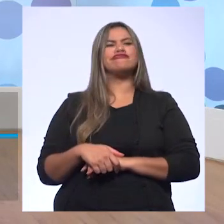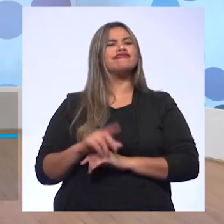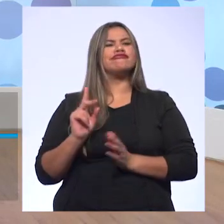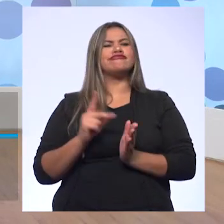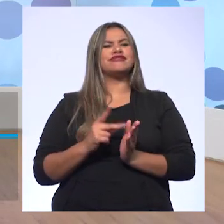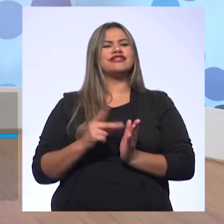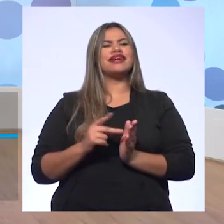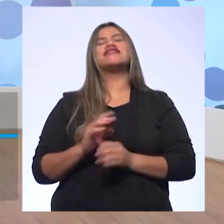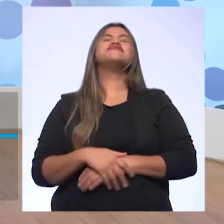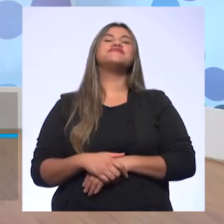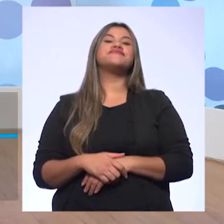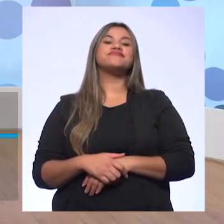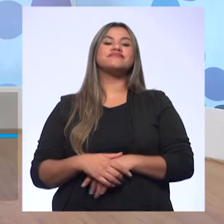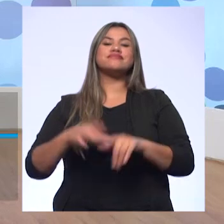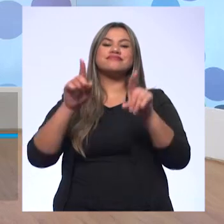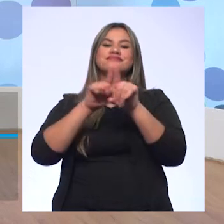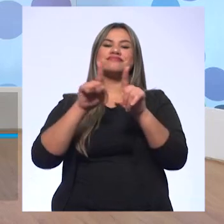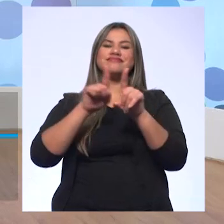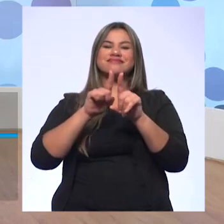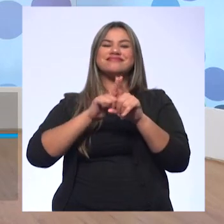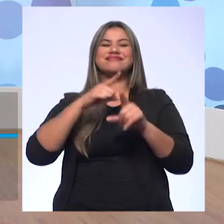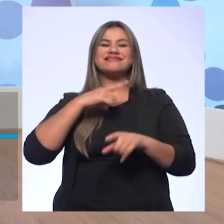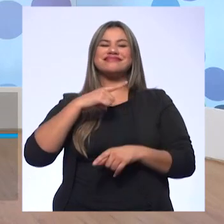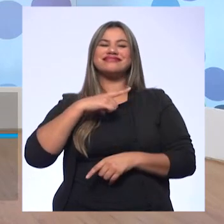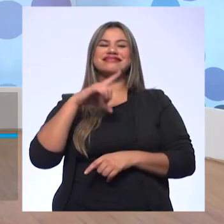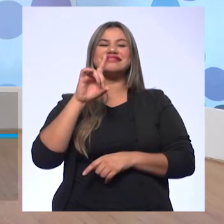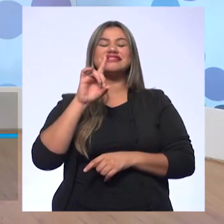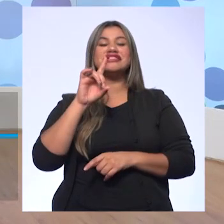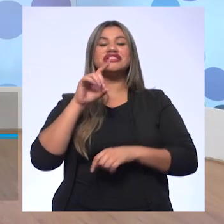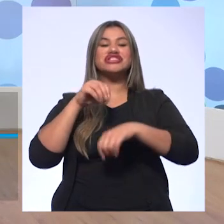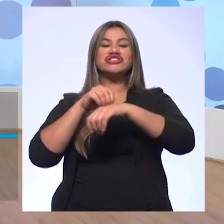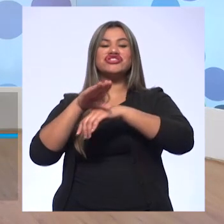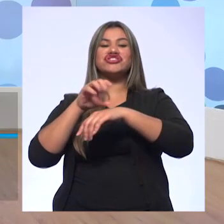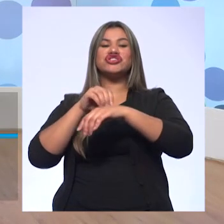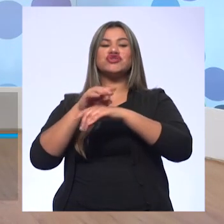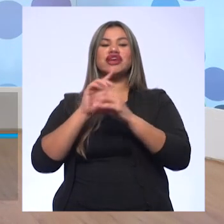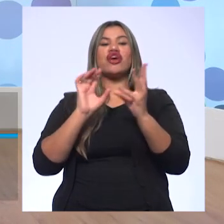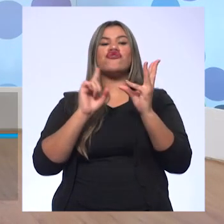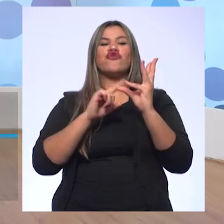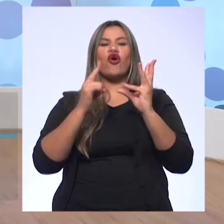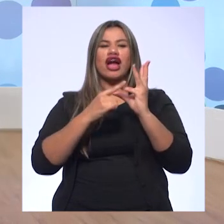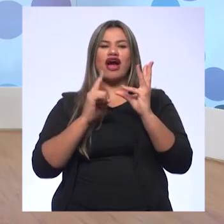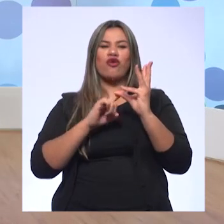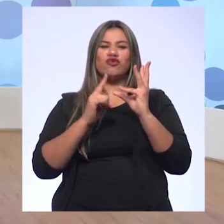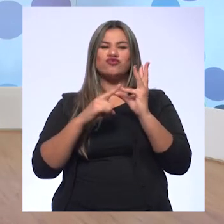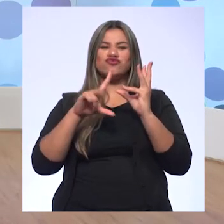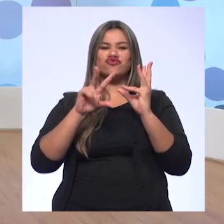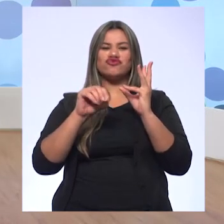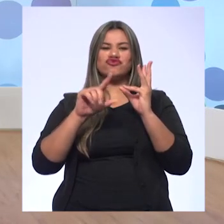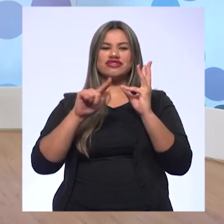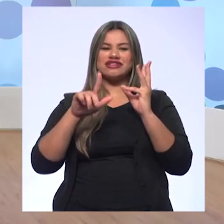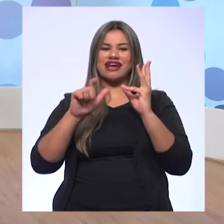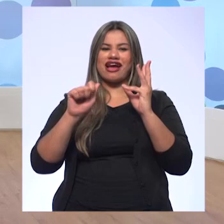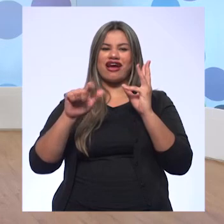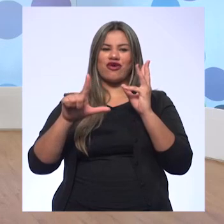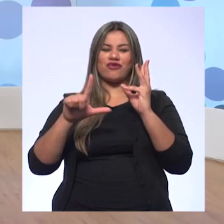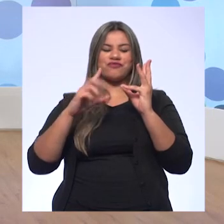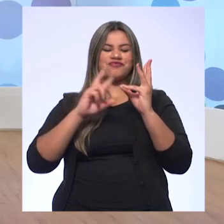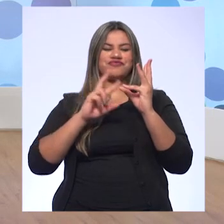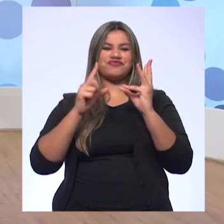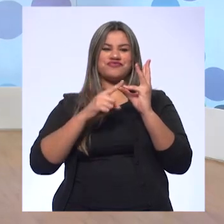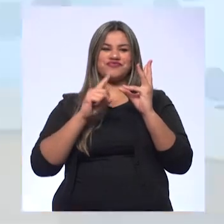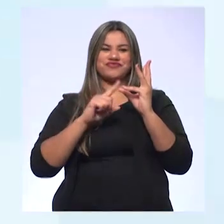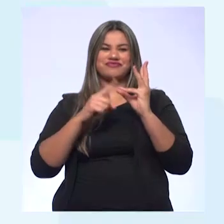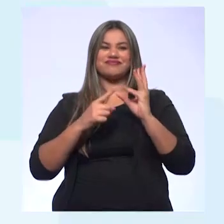dicas aí também de algumas vogais que estão presentes na palavra. Vamos brincar um pouquinho. Pode deixar o chat aberto, então? Olha, é